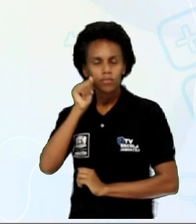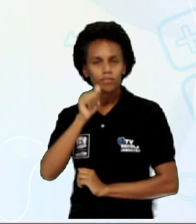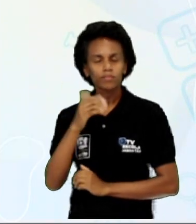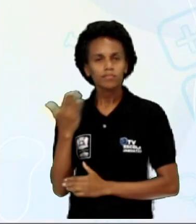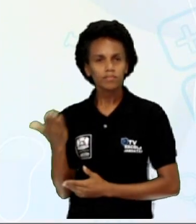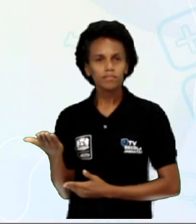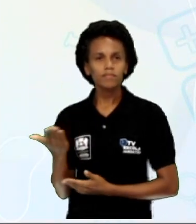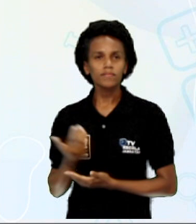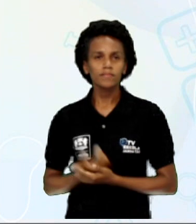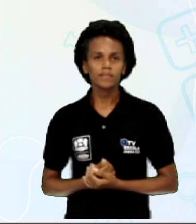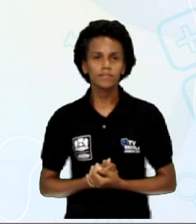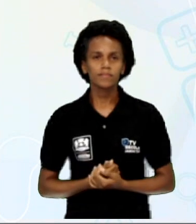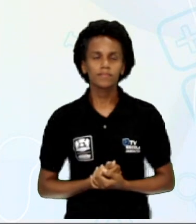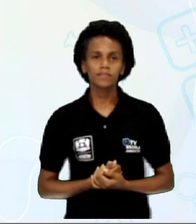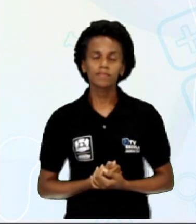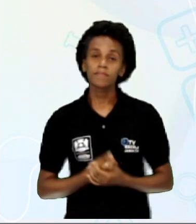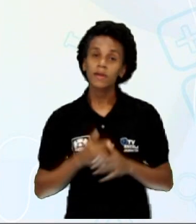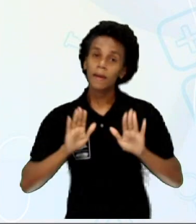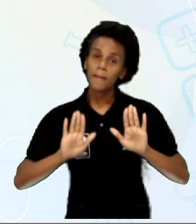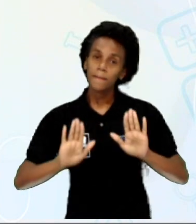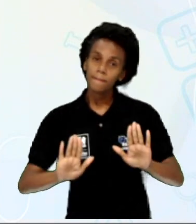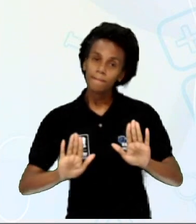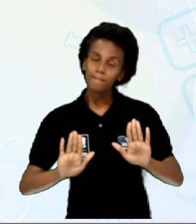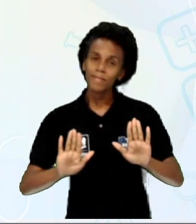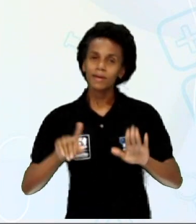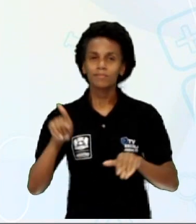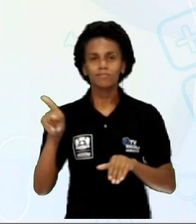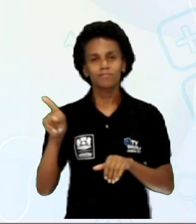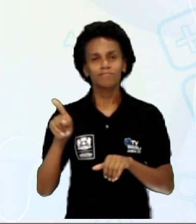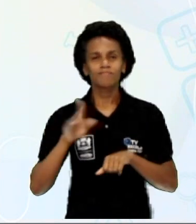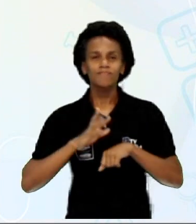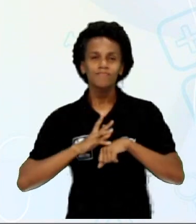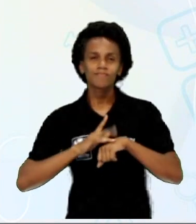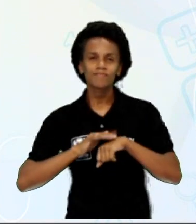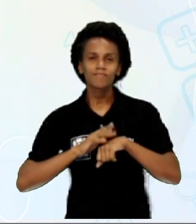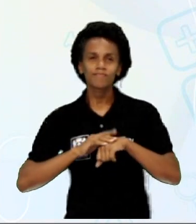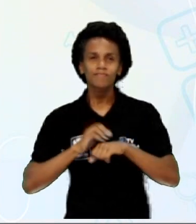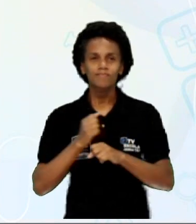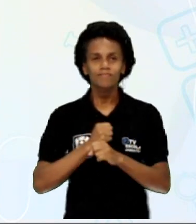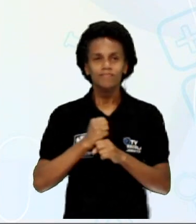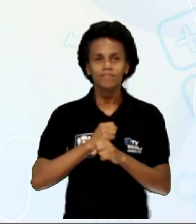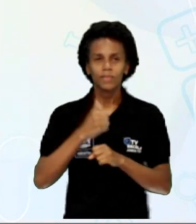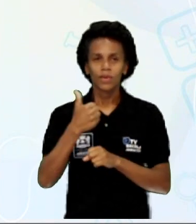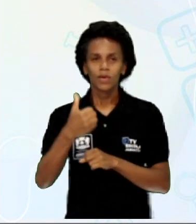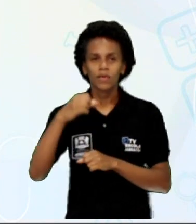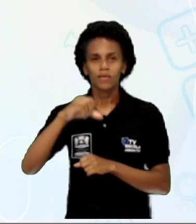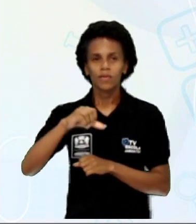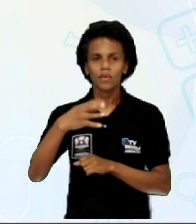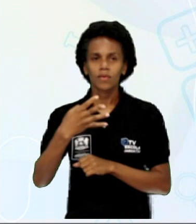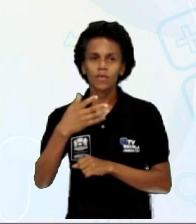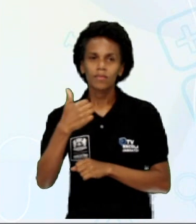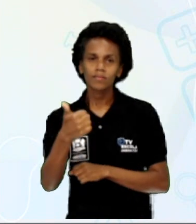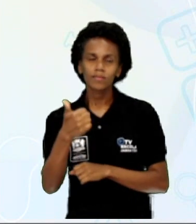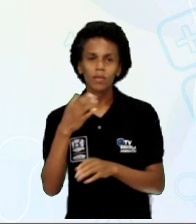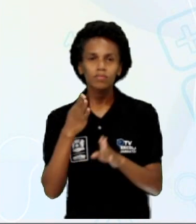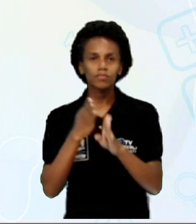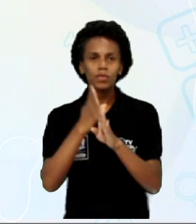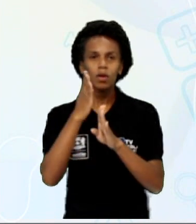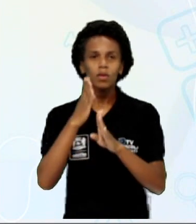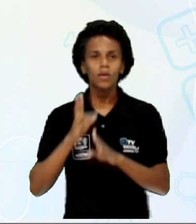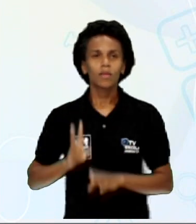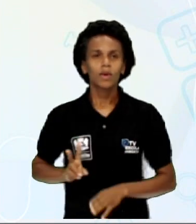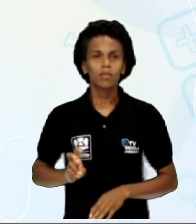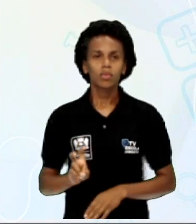Só que aí vem a doença. Em 1941, ele descobre um câncer e passa por uma cirurgia no